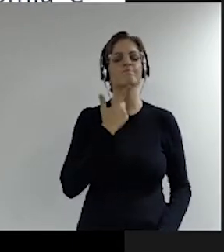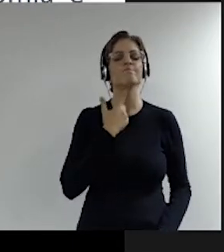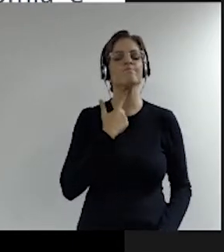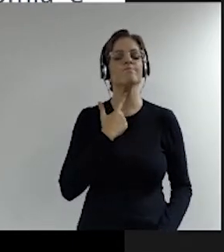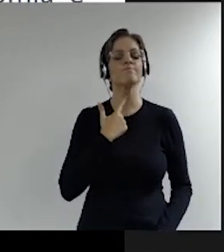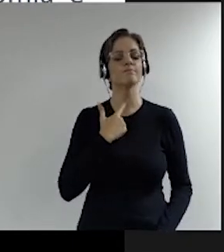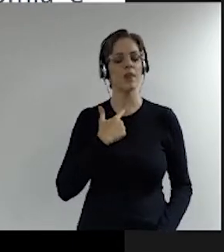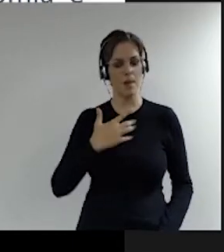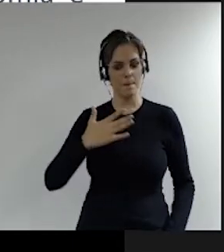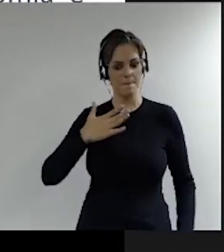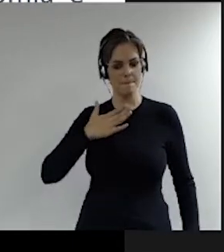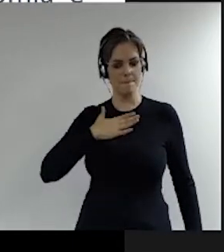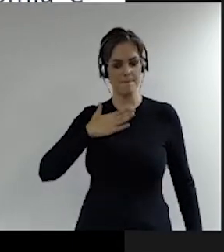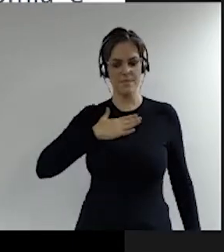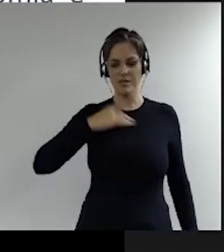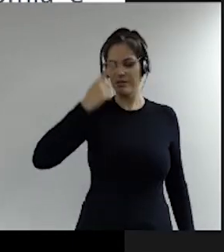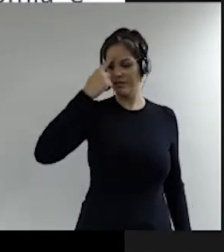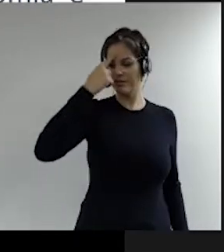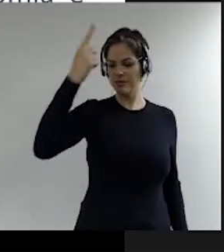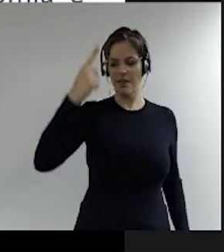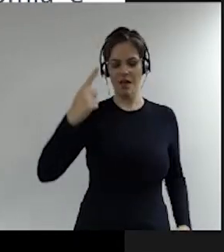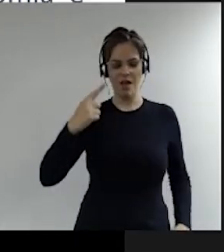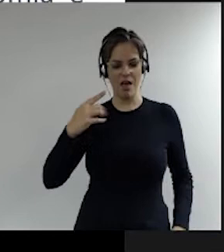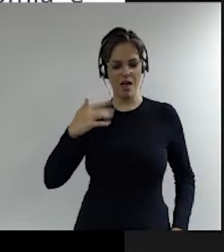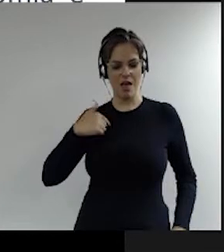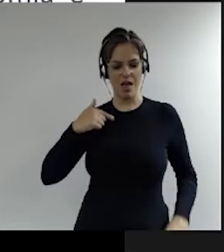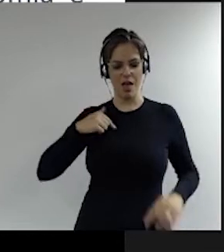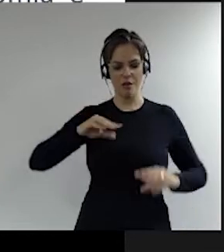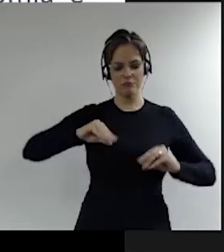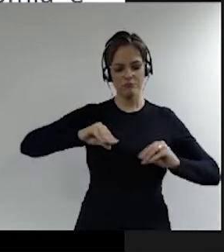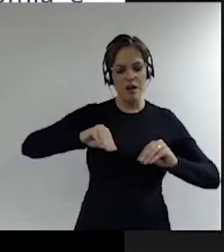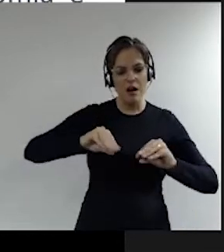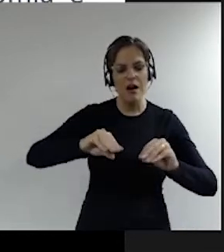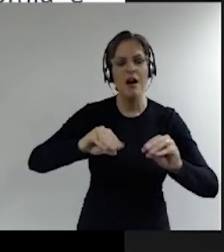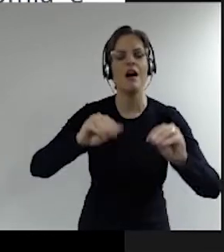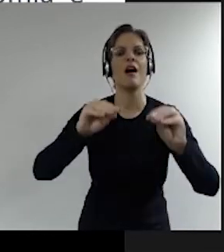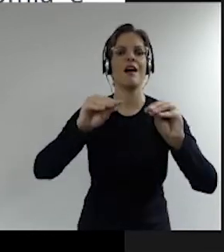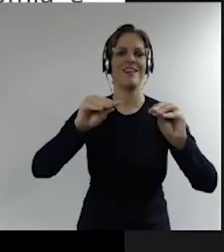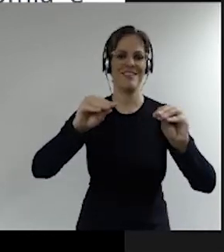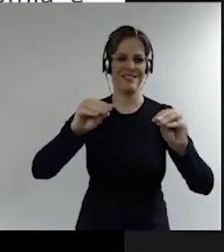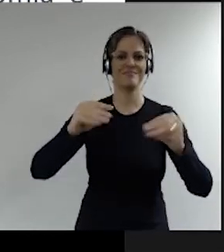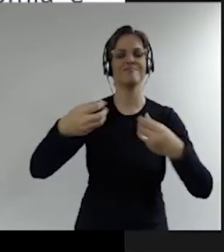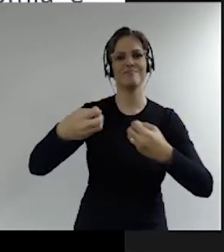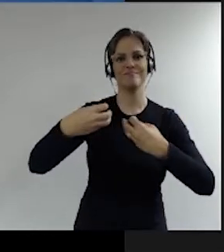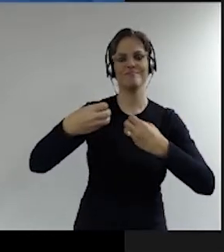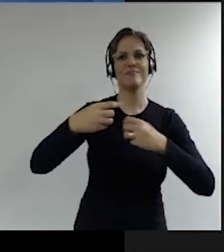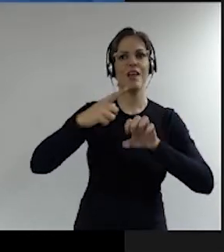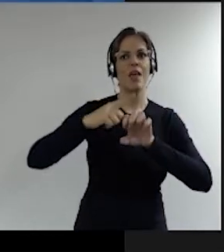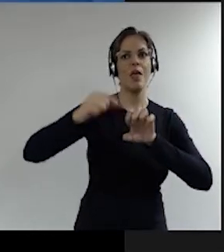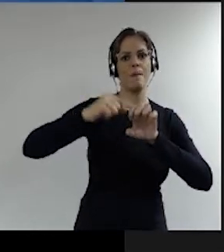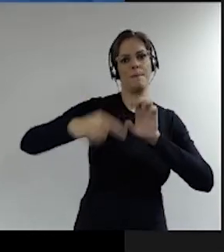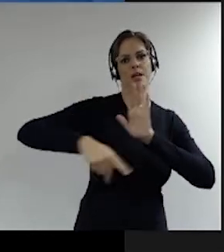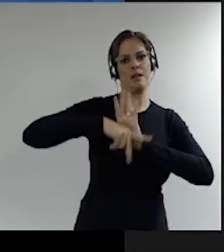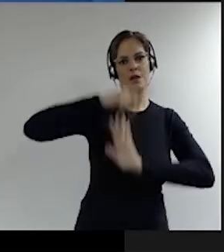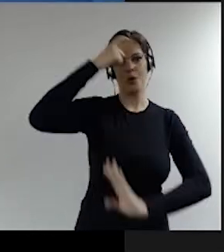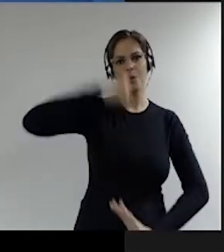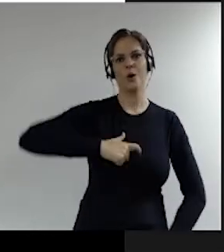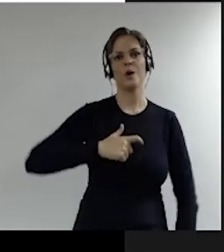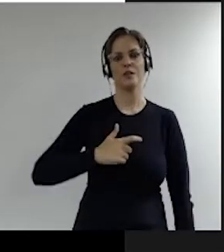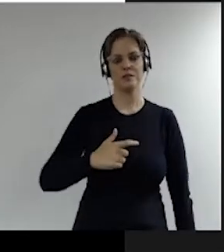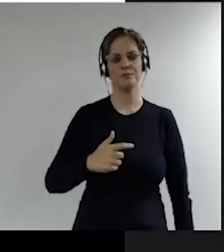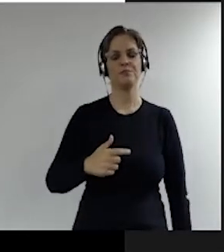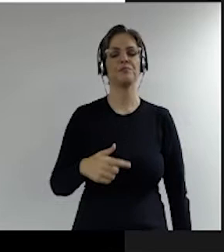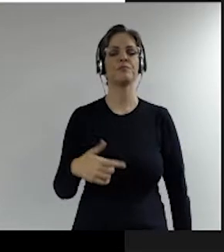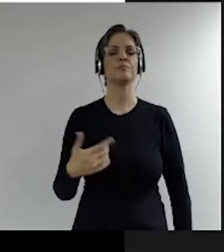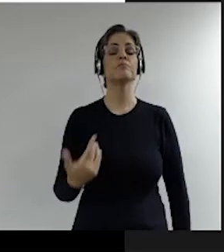empreendedor da sua própria aprendizagem, quando ele é formado para se sentir empreendedor da sua própria aprendizagem. Nesse